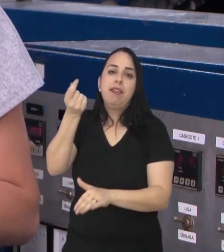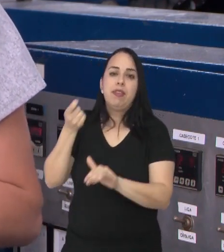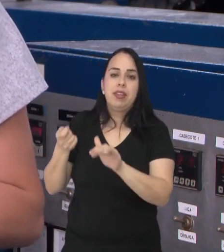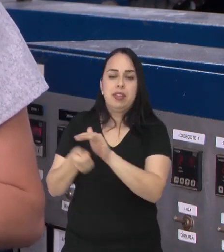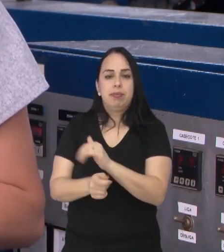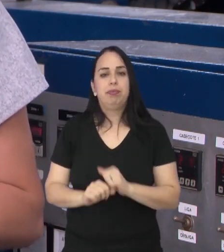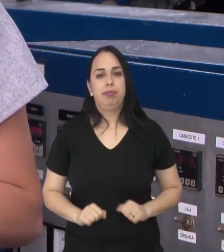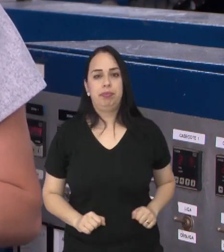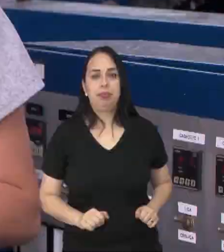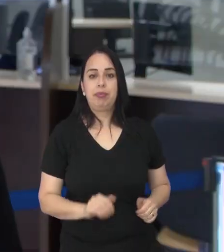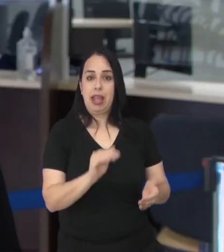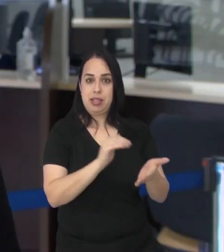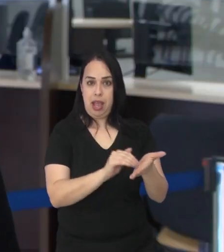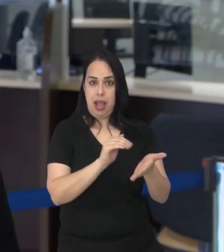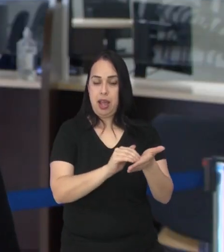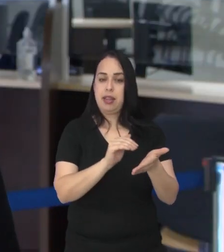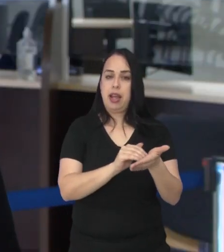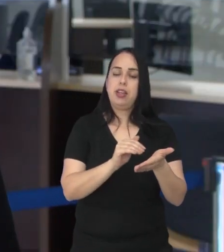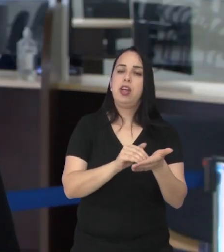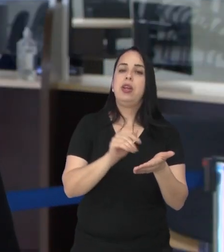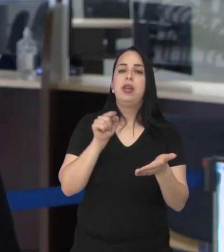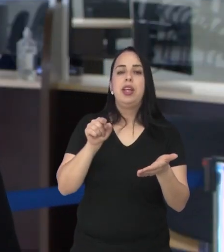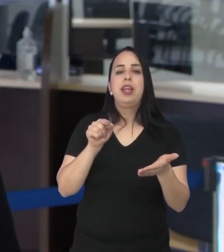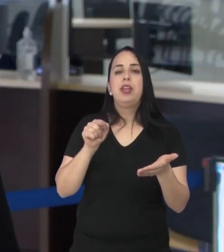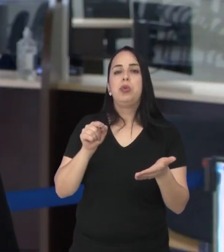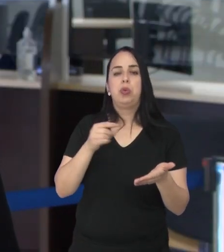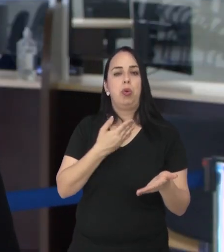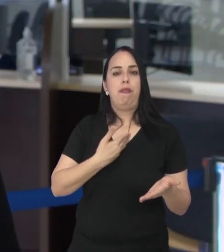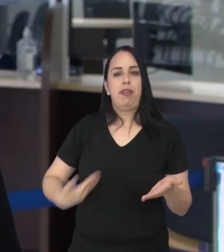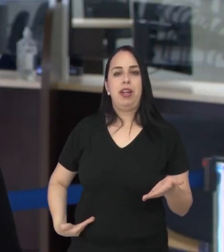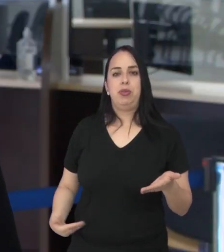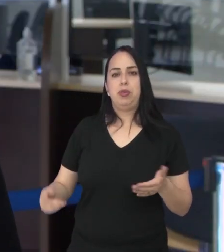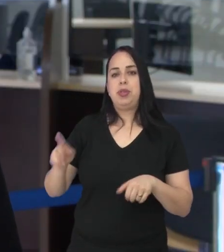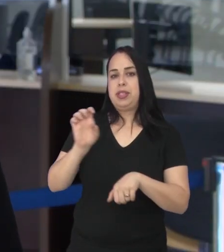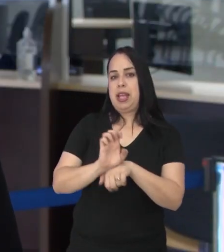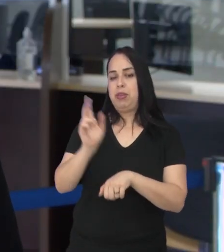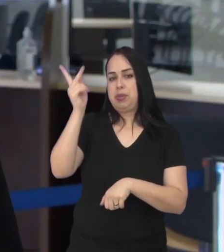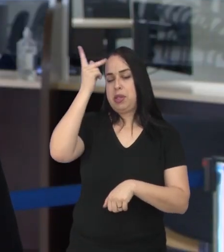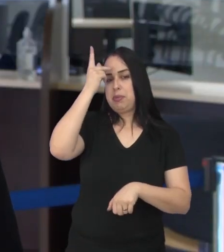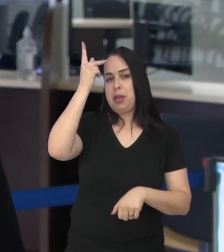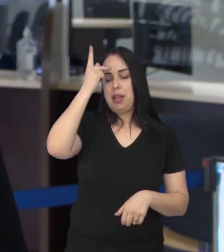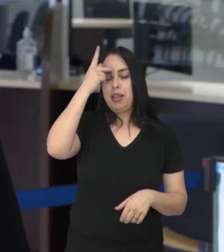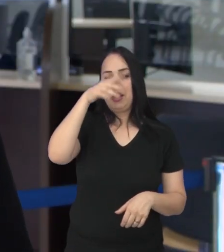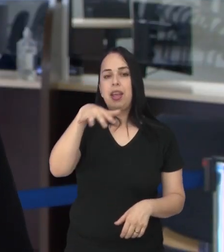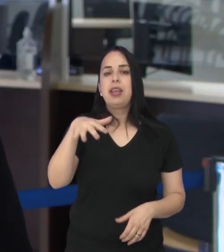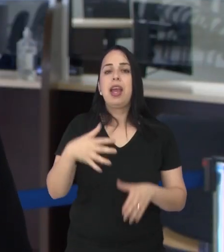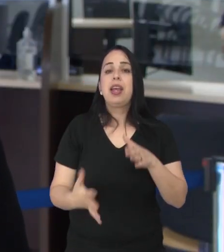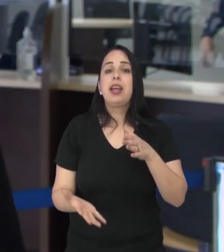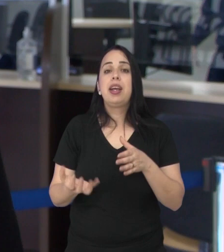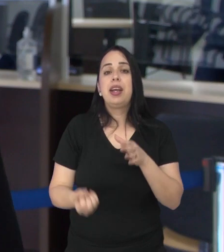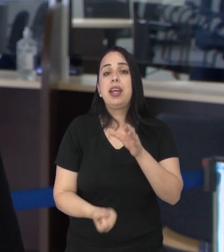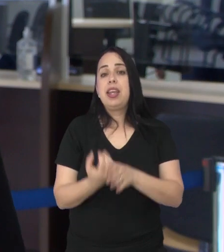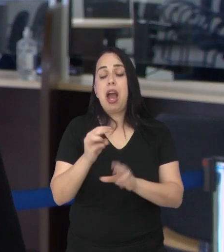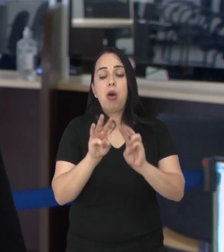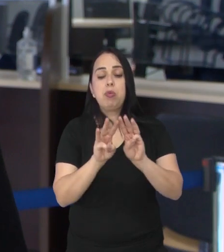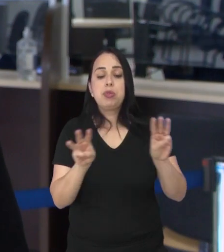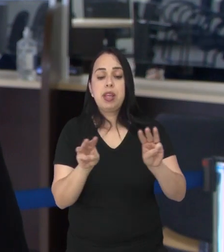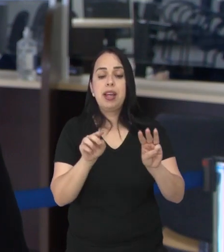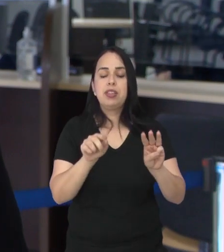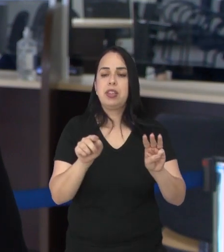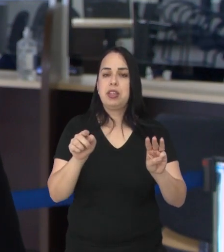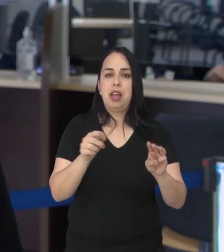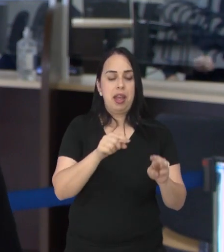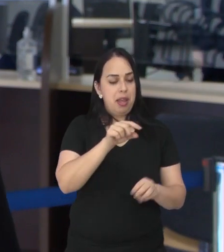do investimento. É um desejo da Secretaria de Negócios Internacionais do Governo do Estado de São Paulo de criar um ambiente